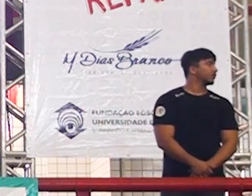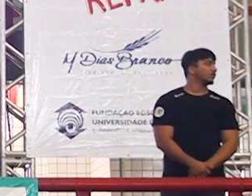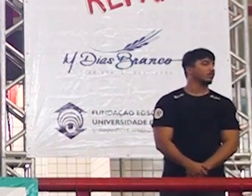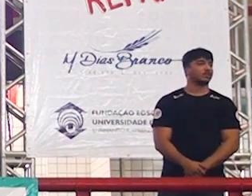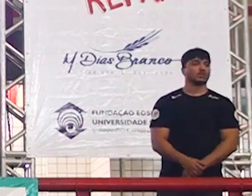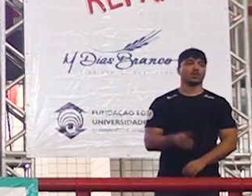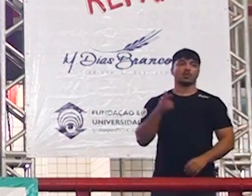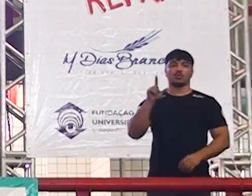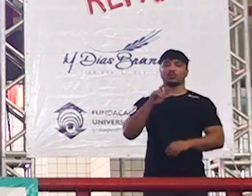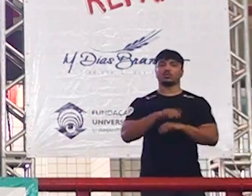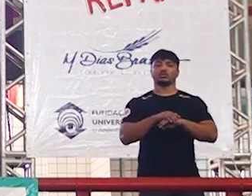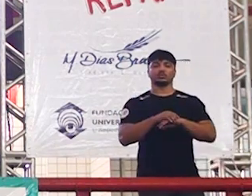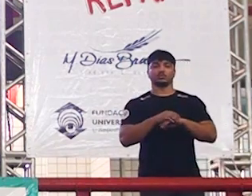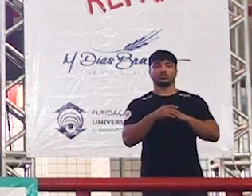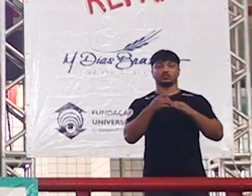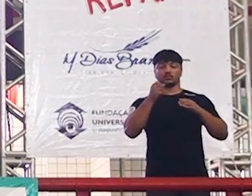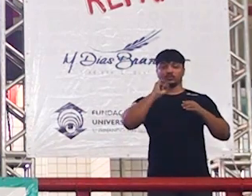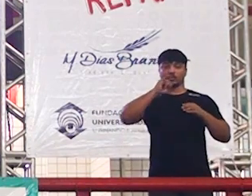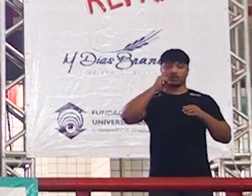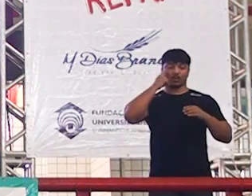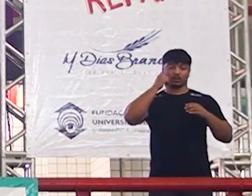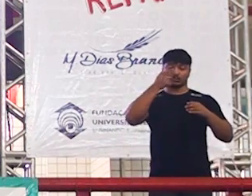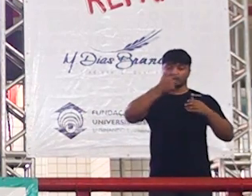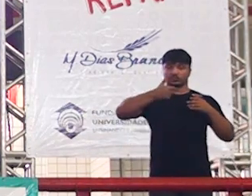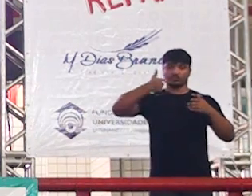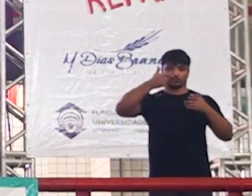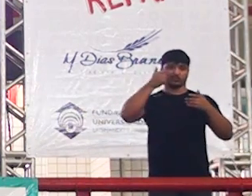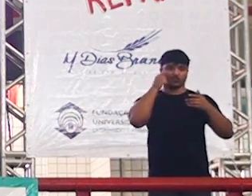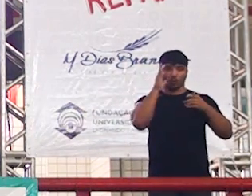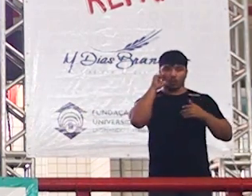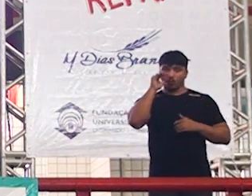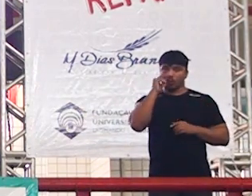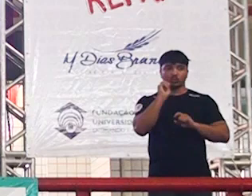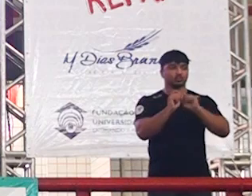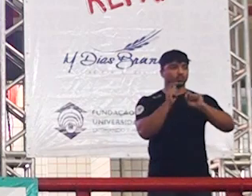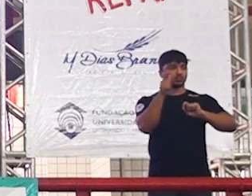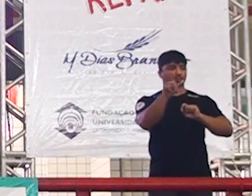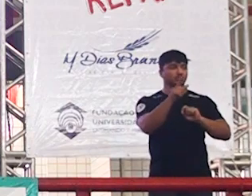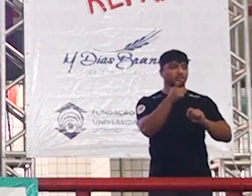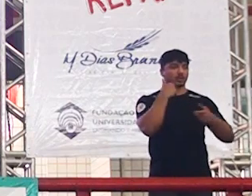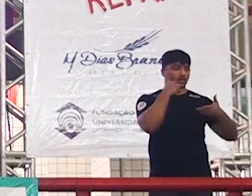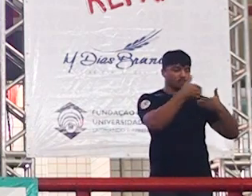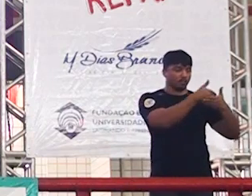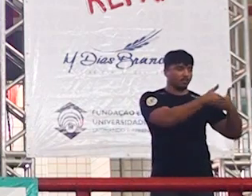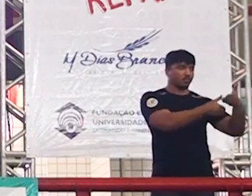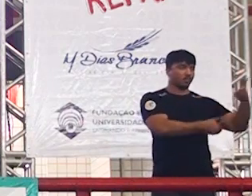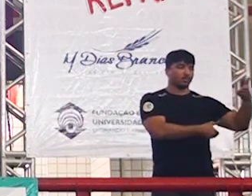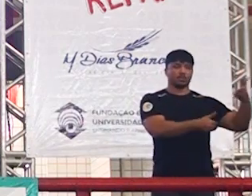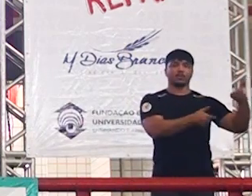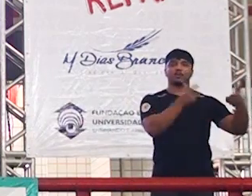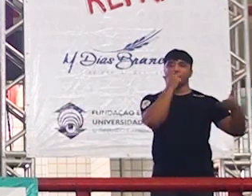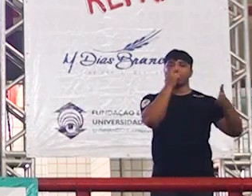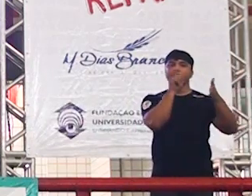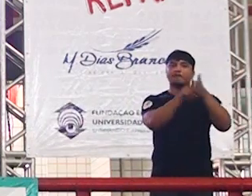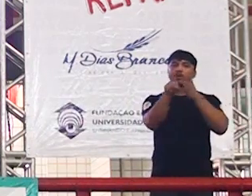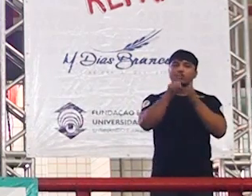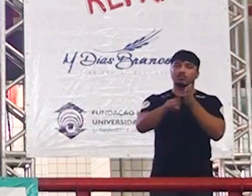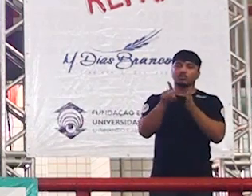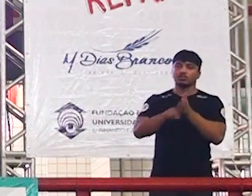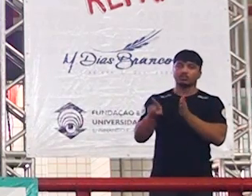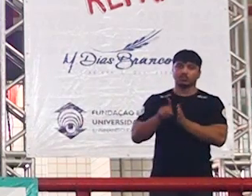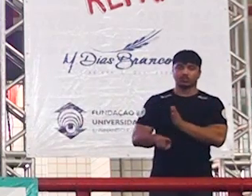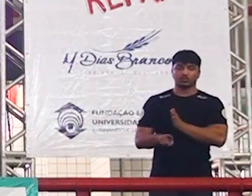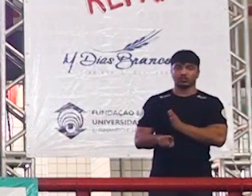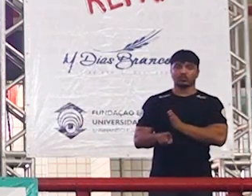Anote outra coisa. Segunda curiosidade. A prova foi em forma de pergunta.